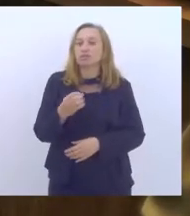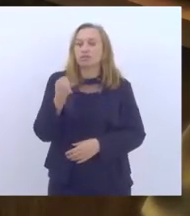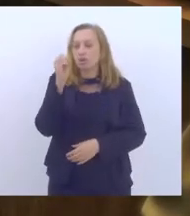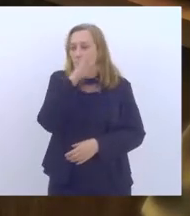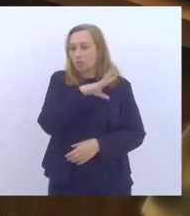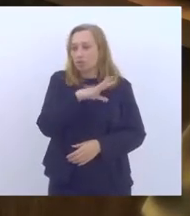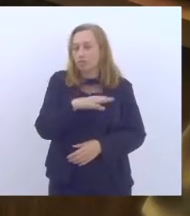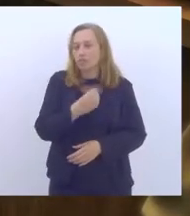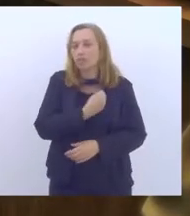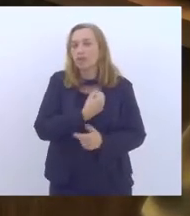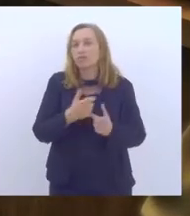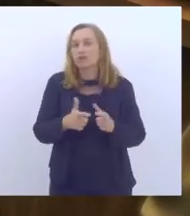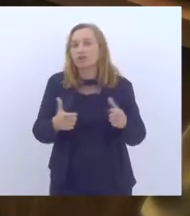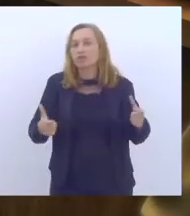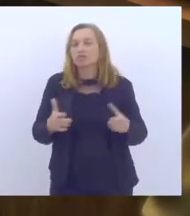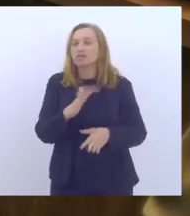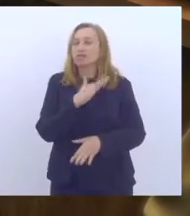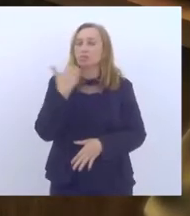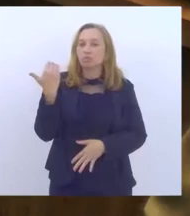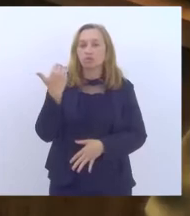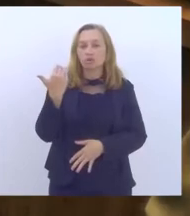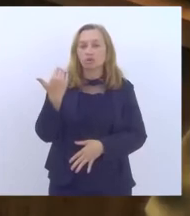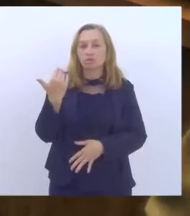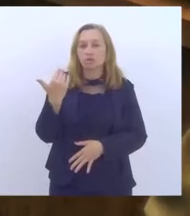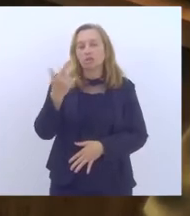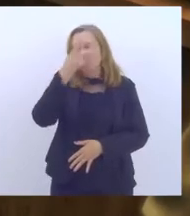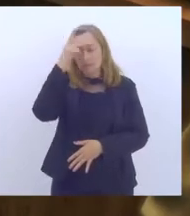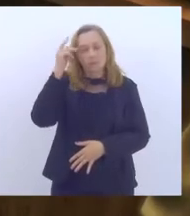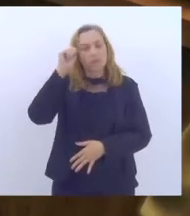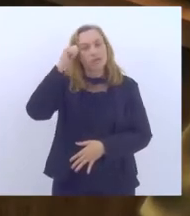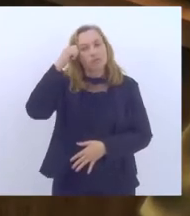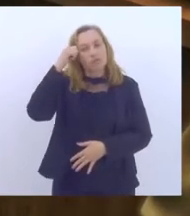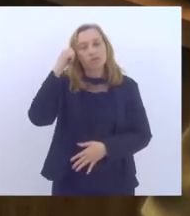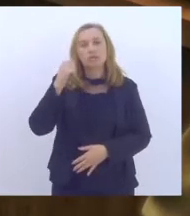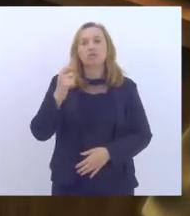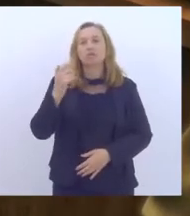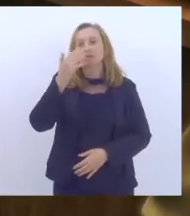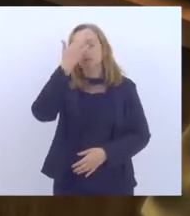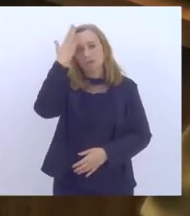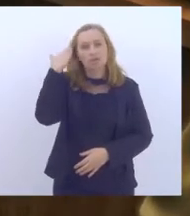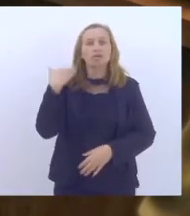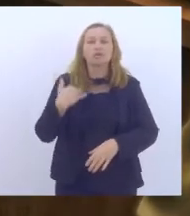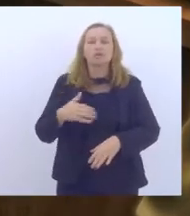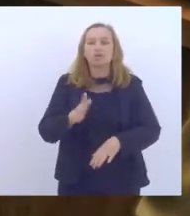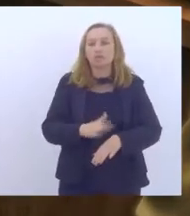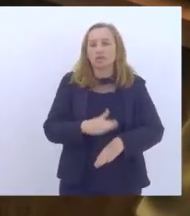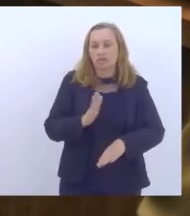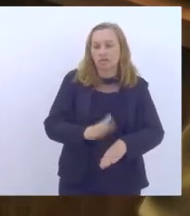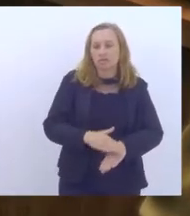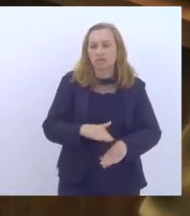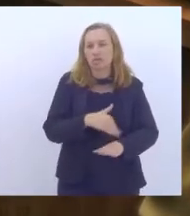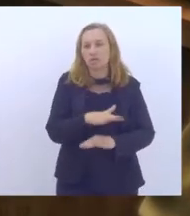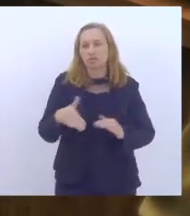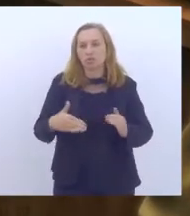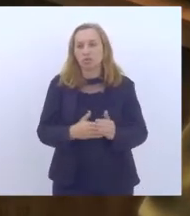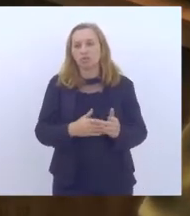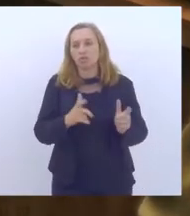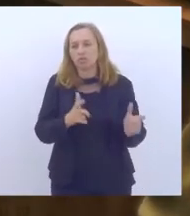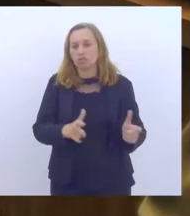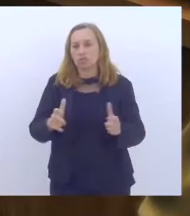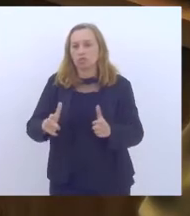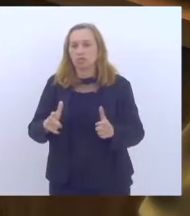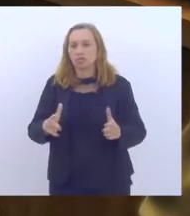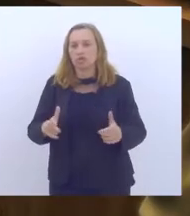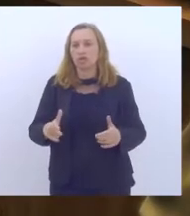como esse o aumento da Morte violenta de pessoas negras cada vez maior em todas as